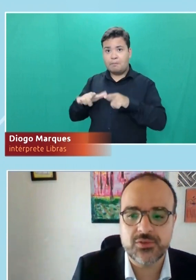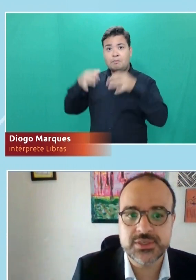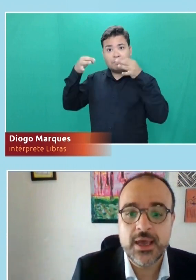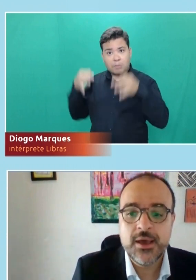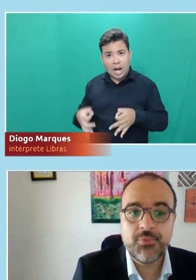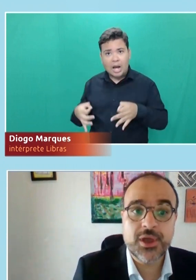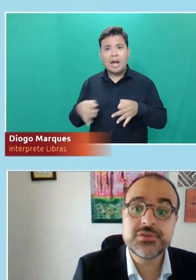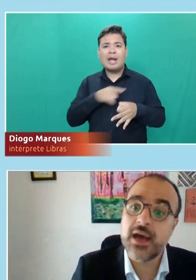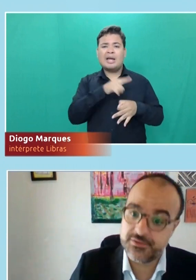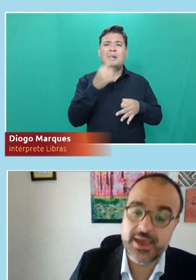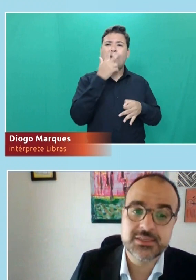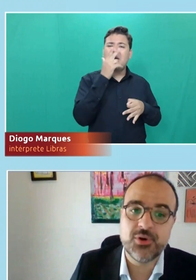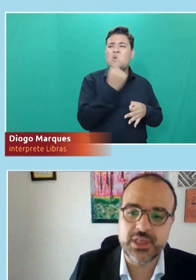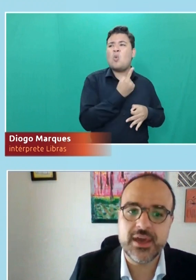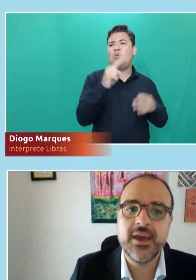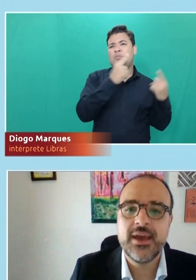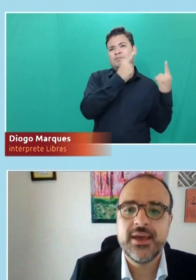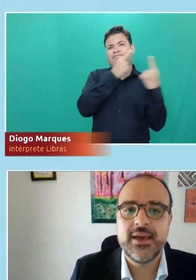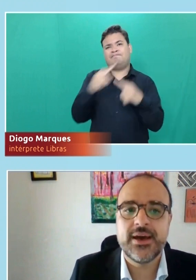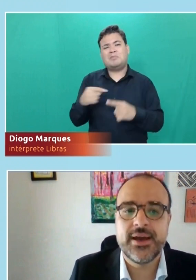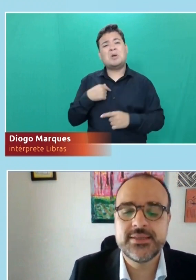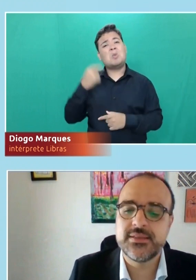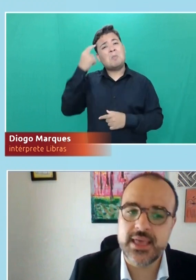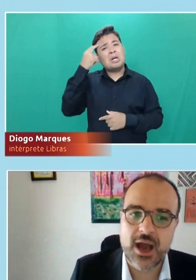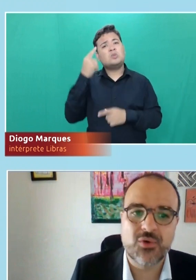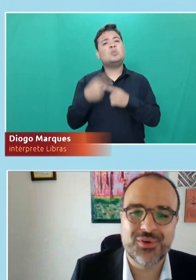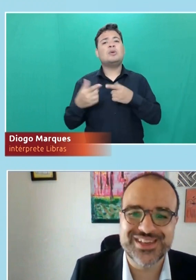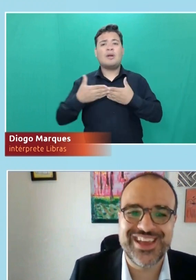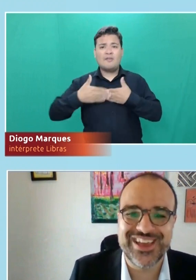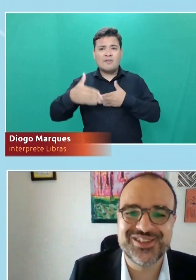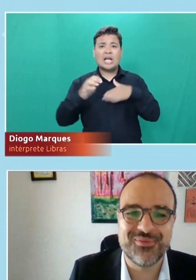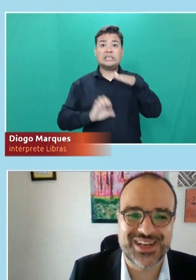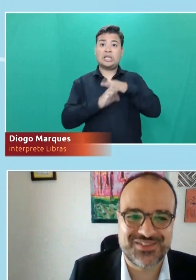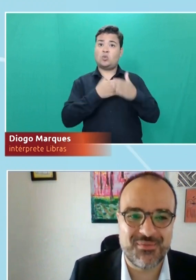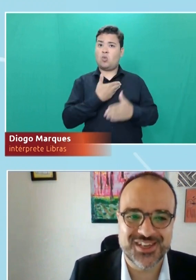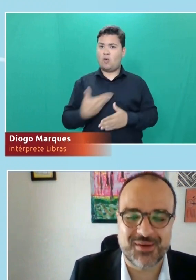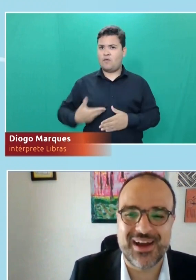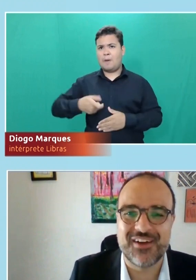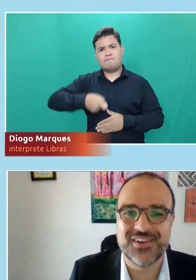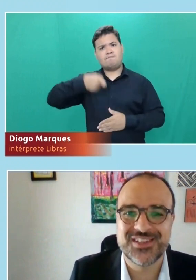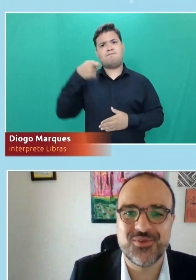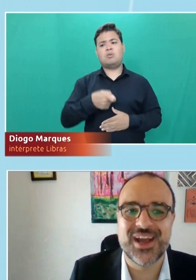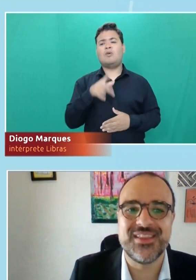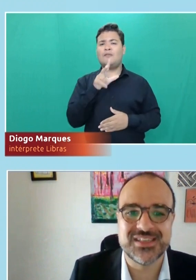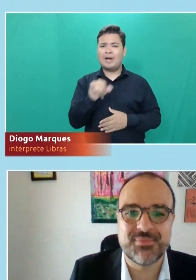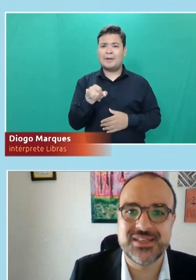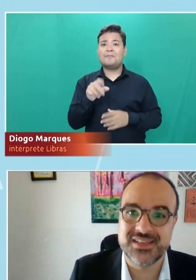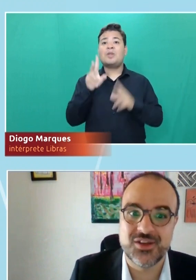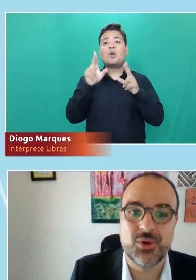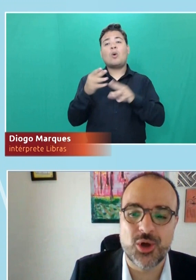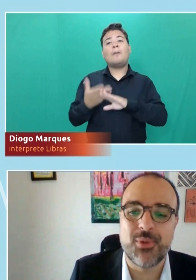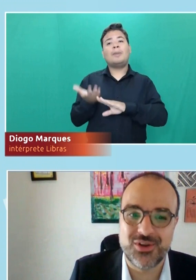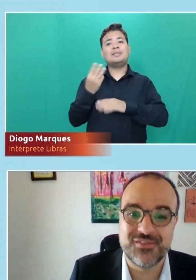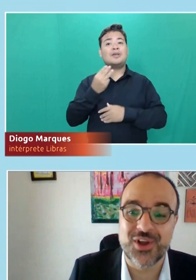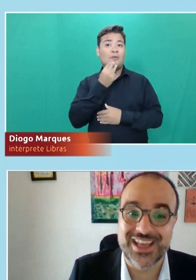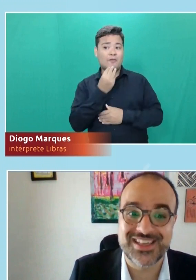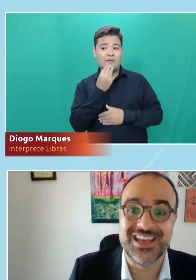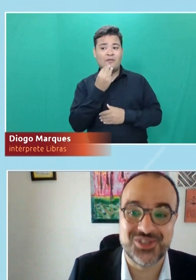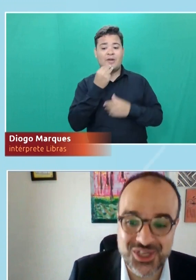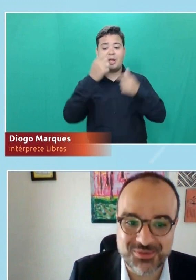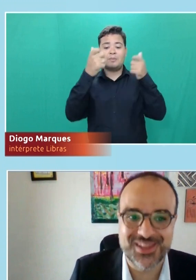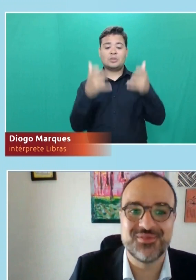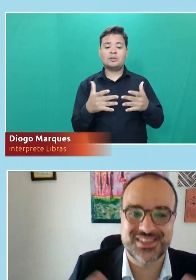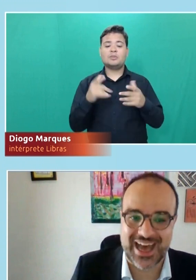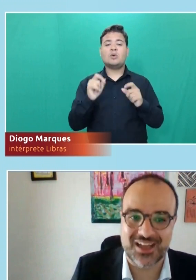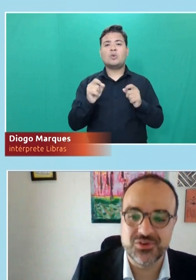muito violentos, porque o Estado vai responder. E se tem algo que esse ente que o Max Weber chamava, que se organiza para exercer o monopólio da